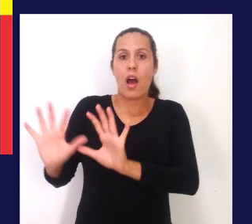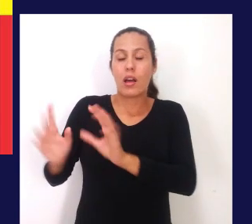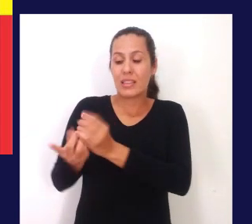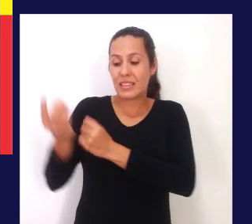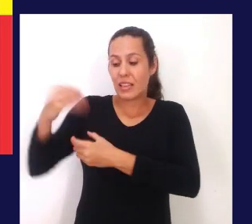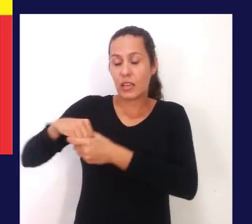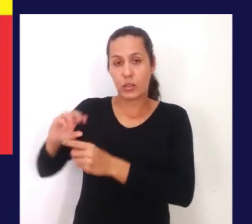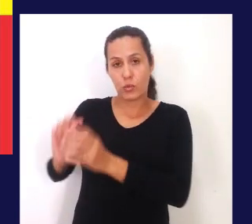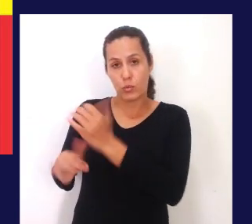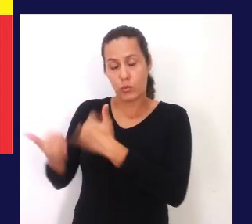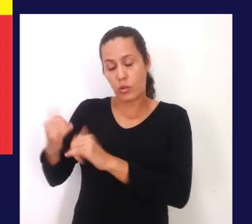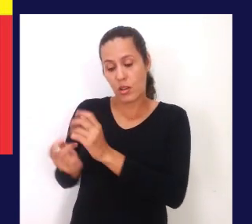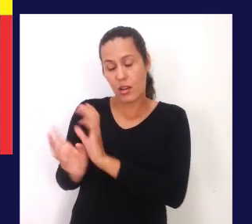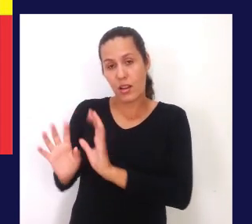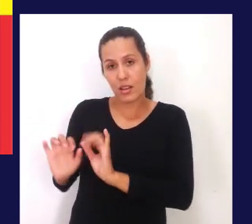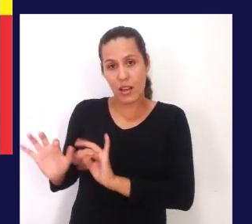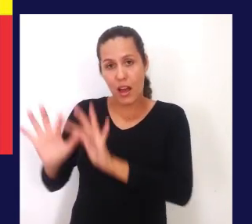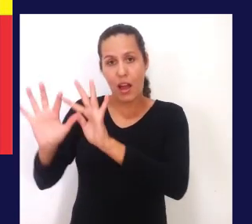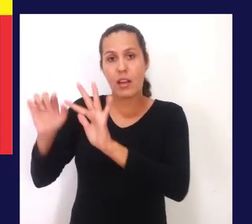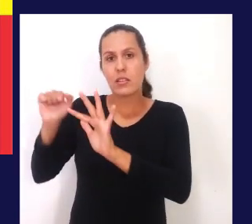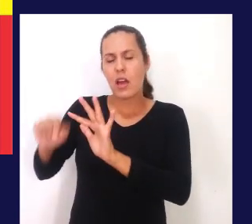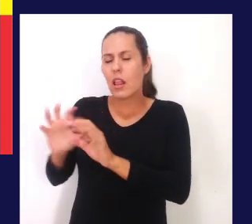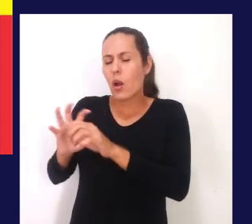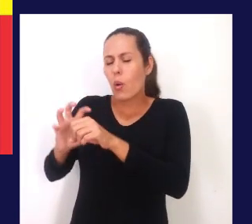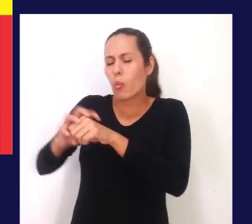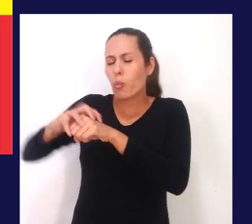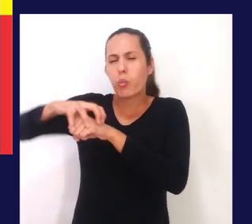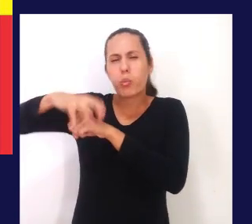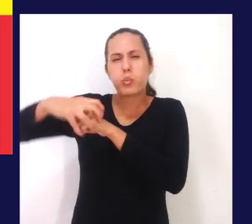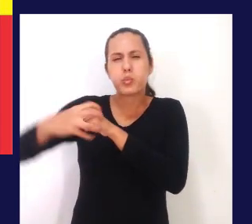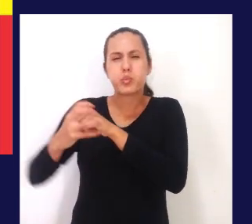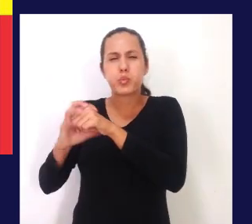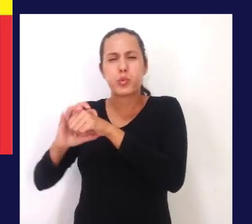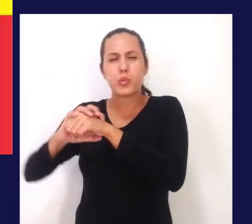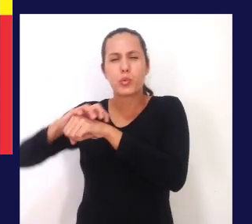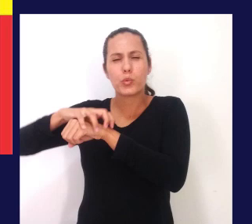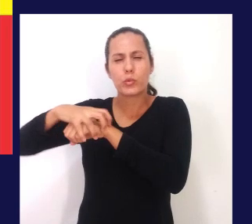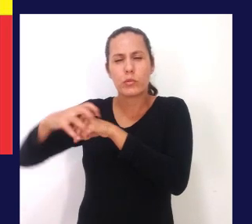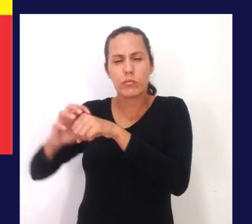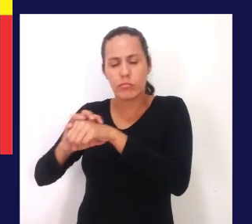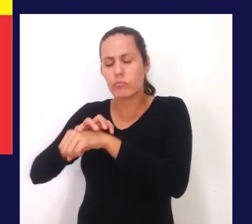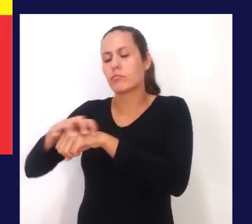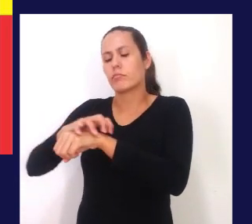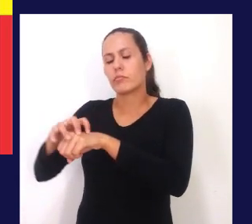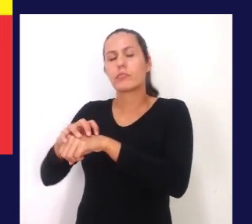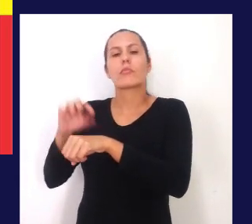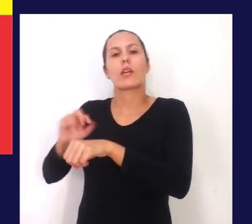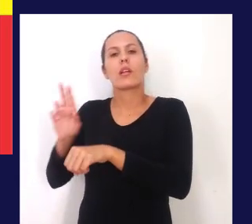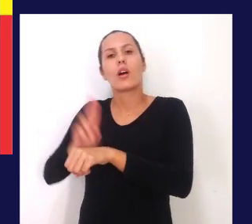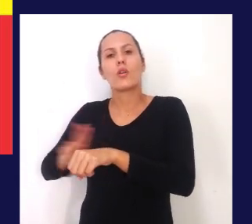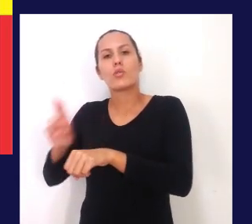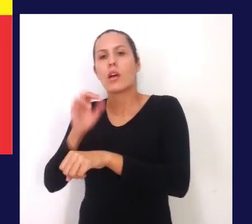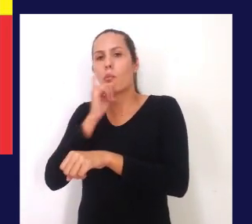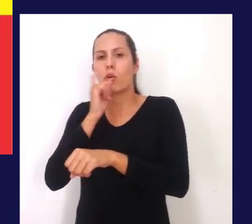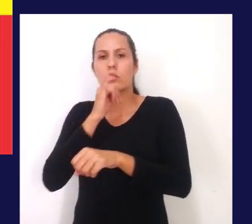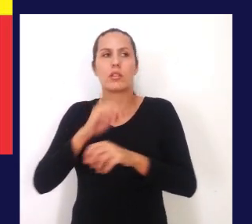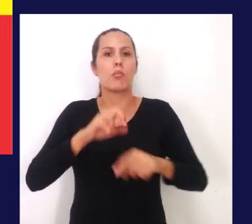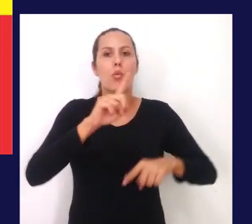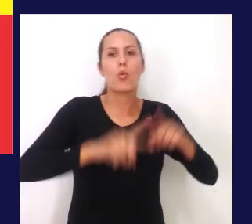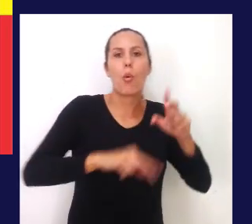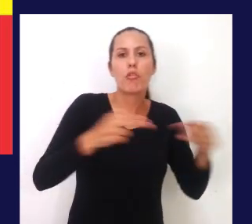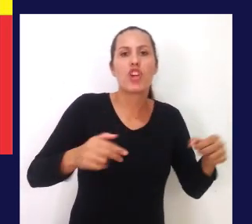por ser rica em gases, ela se torna uma rocha porosa. E ela pode ser utilizada para